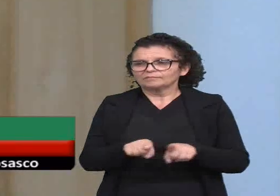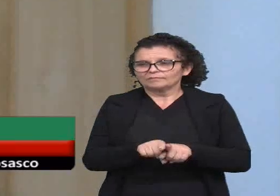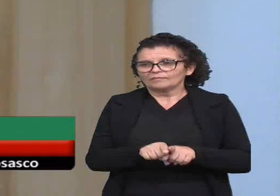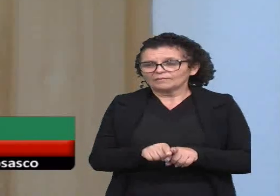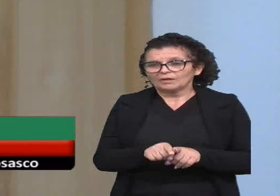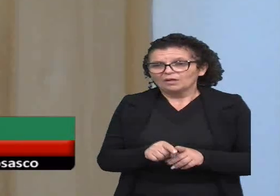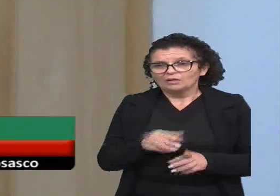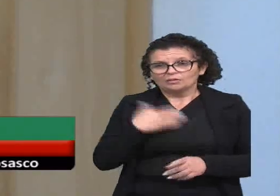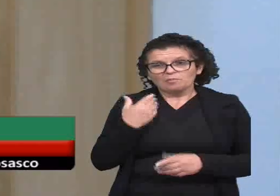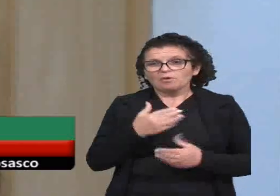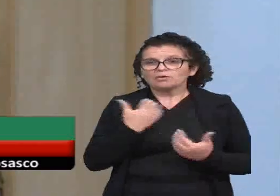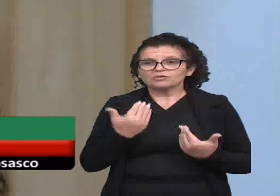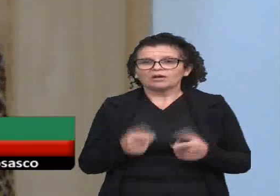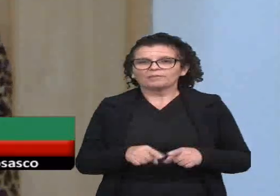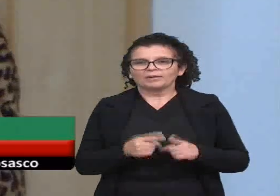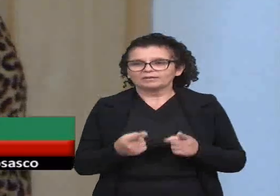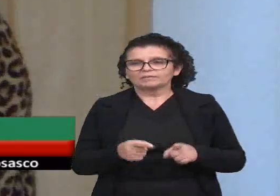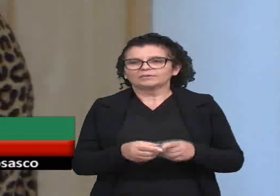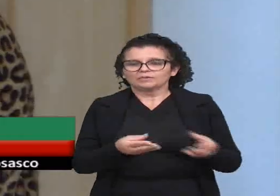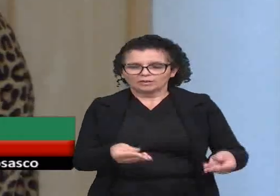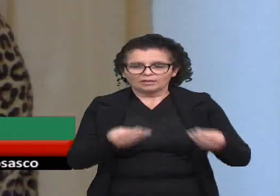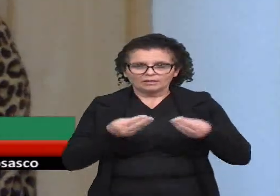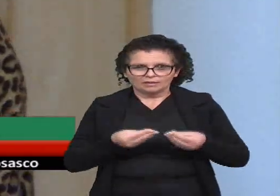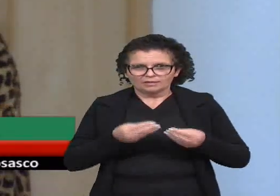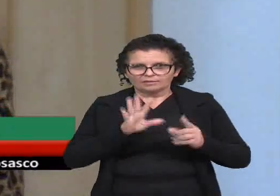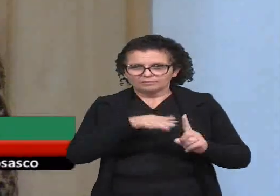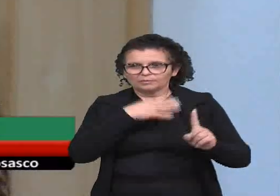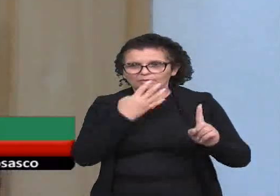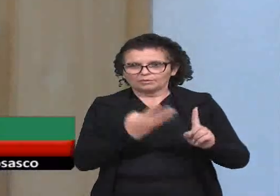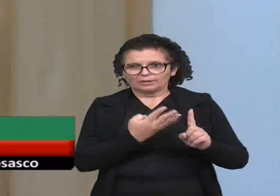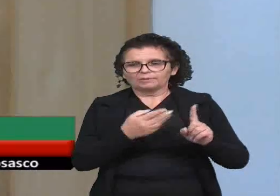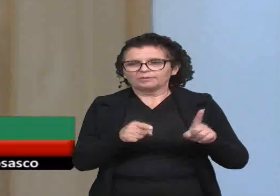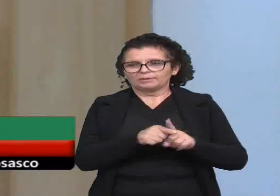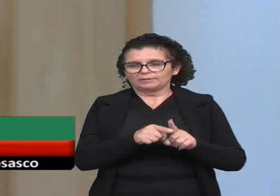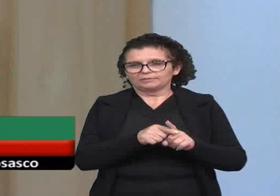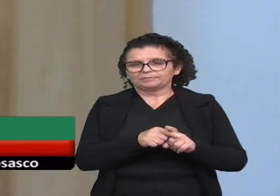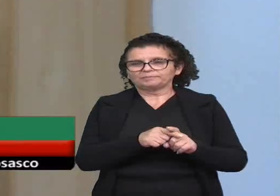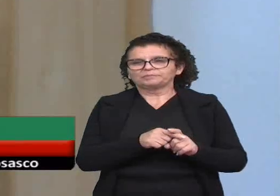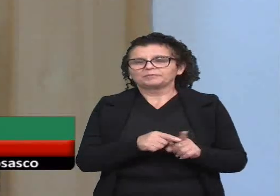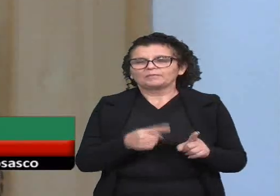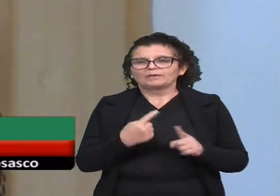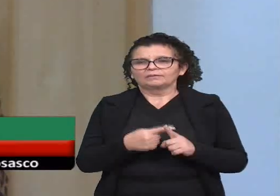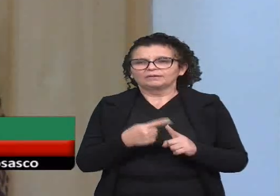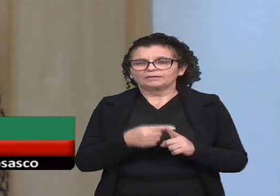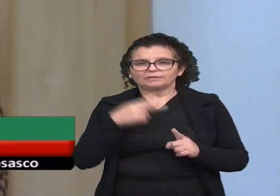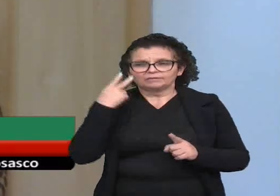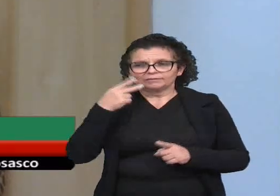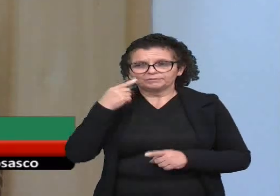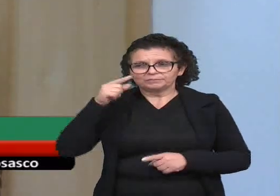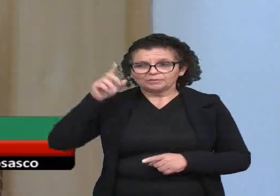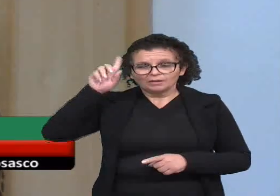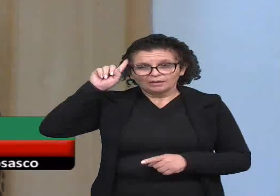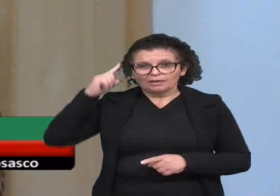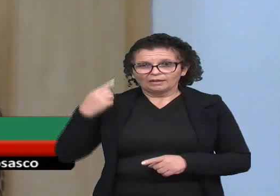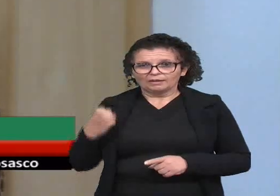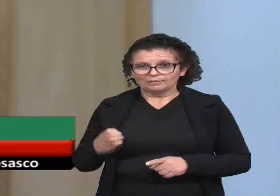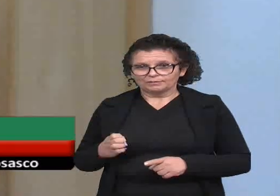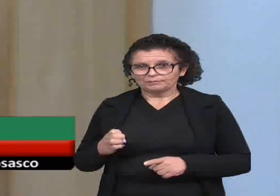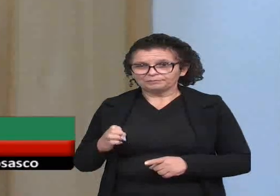está mais entre nós, mas que também recebe hoje essa homenagem muito bem-vinda da vereadora Elza.